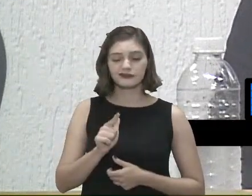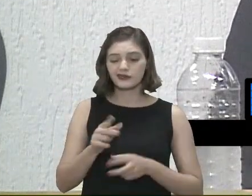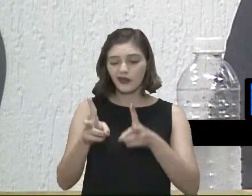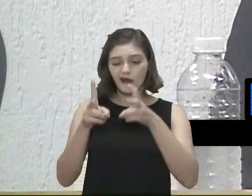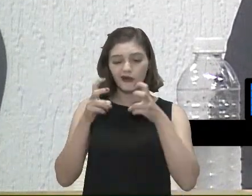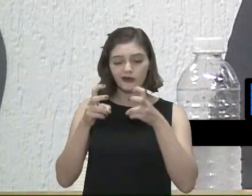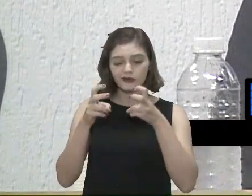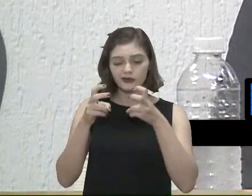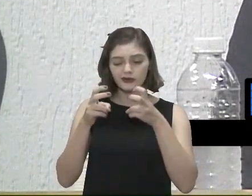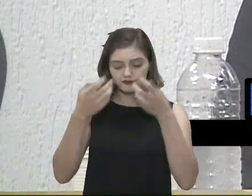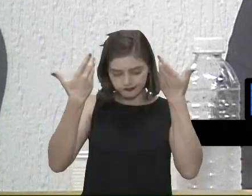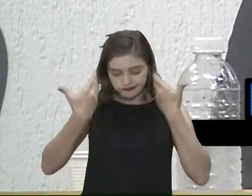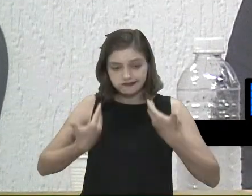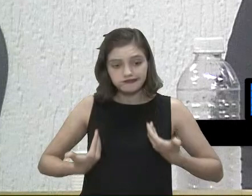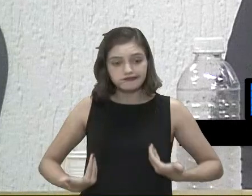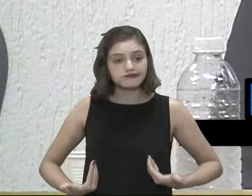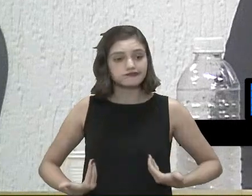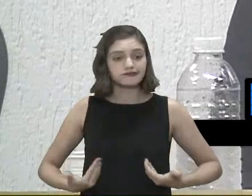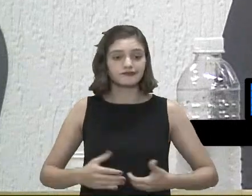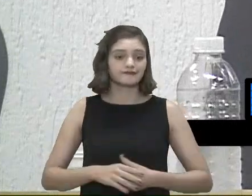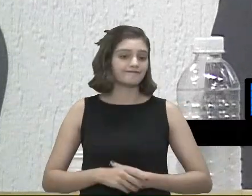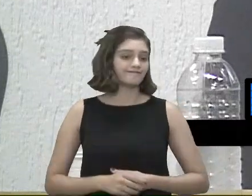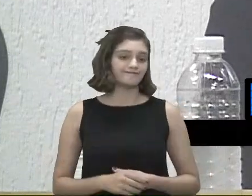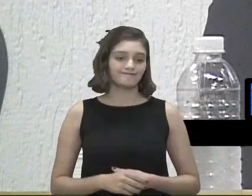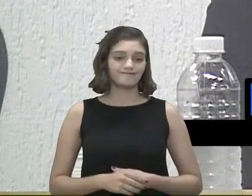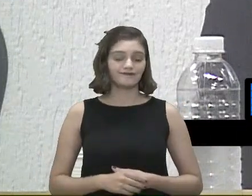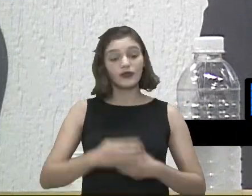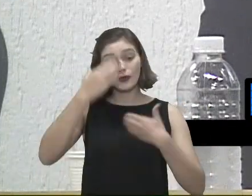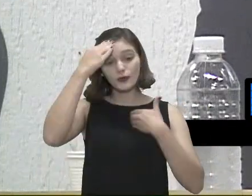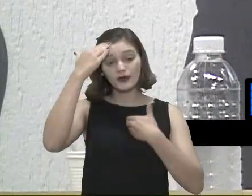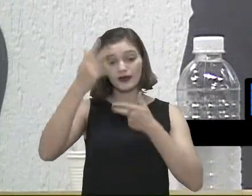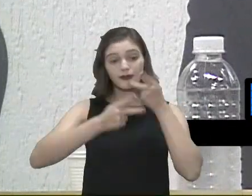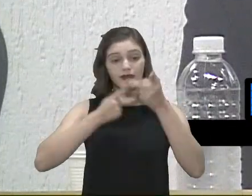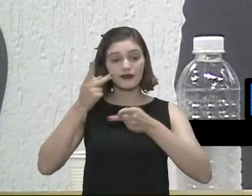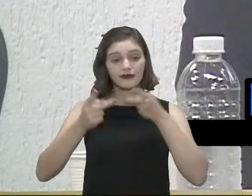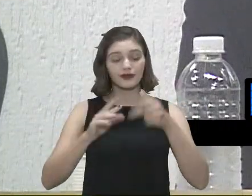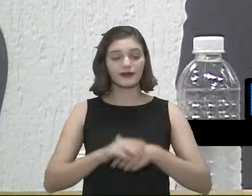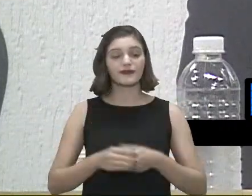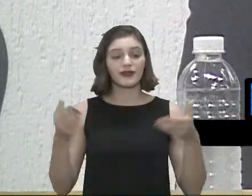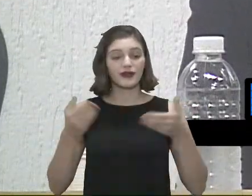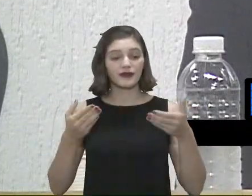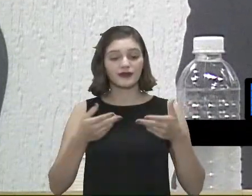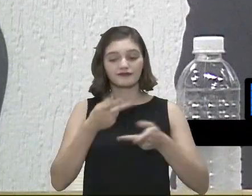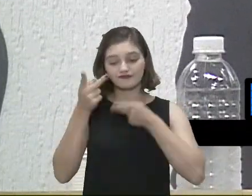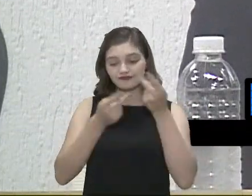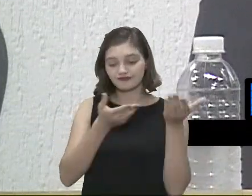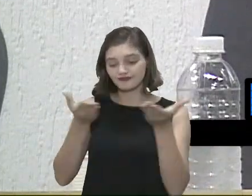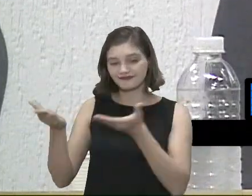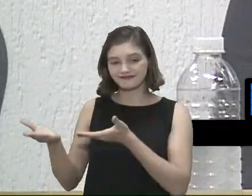sua existência? Eu agradeço a oportunidade de fala. Passa aqui para a mesa.